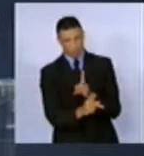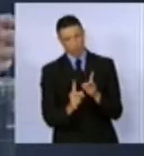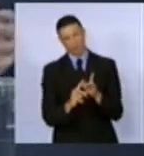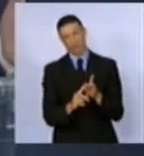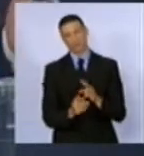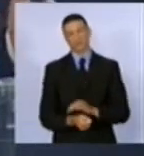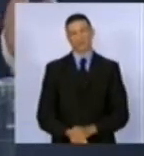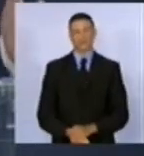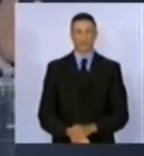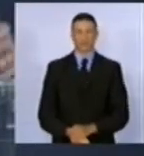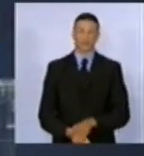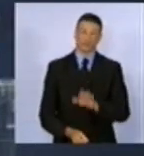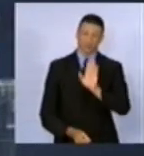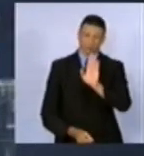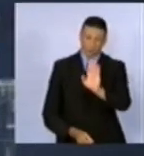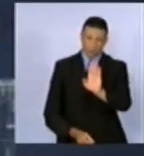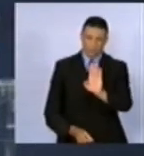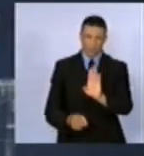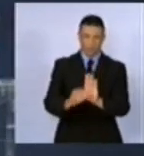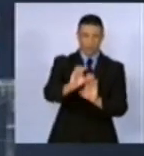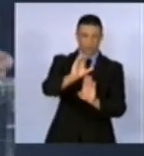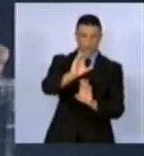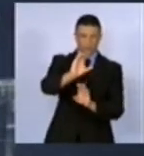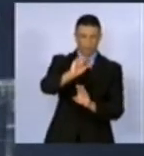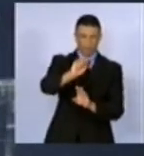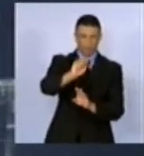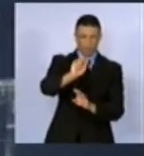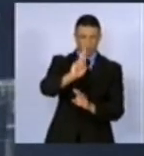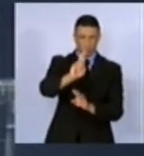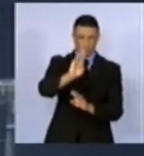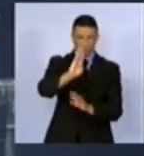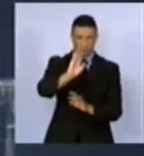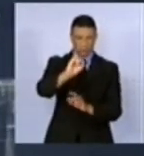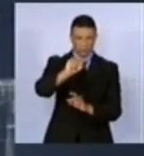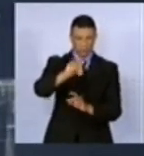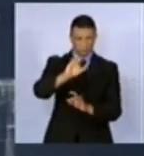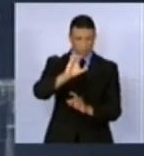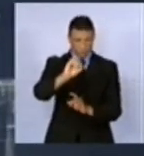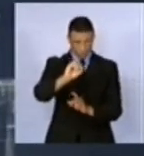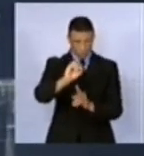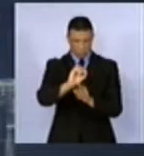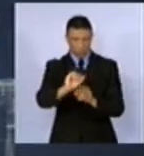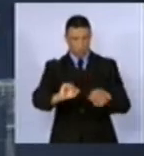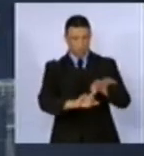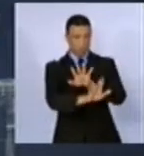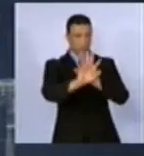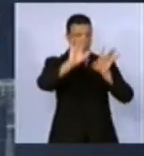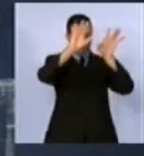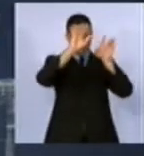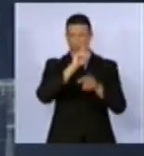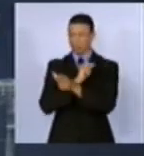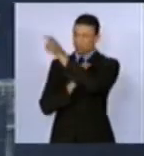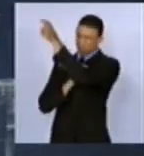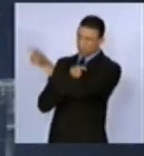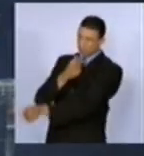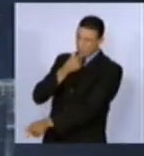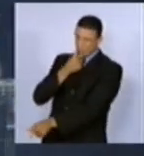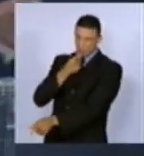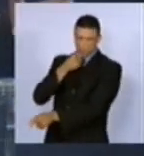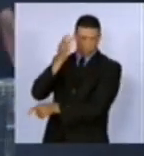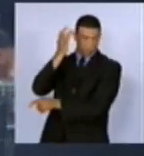como o carbono é conservado o número que eu lavo a 0 foi guilhotinado